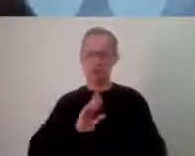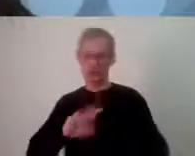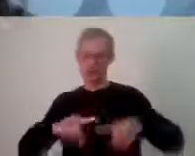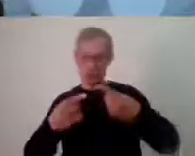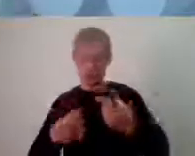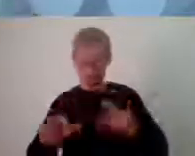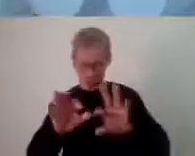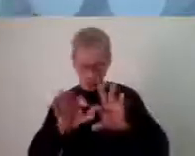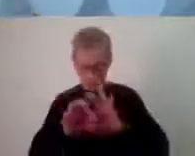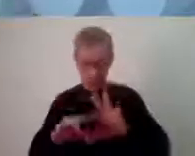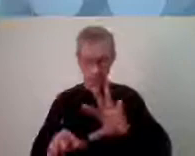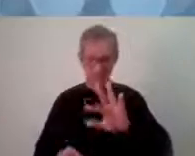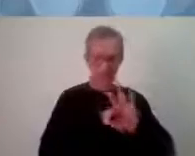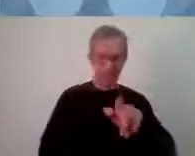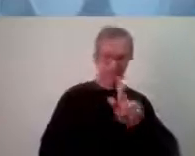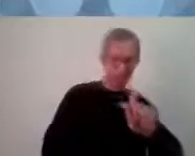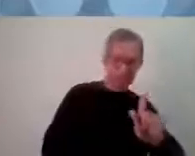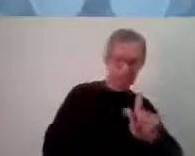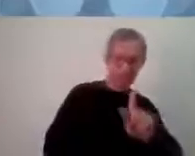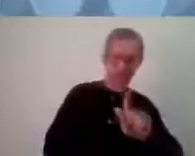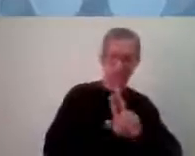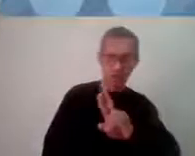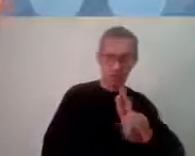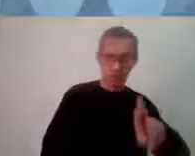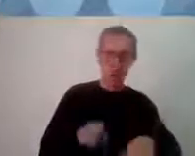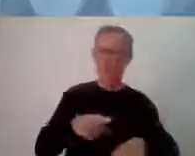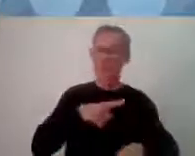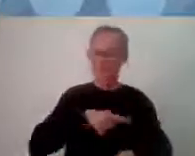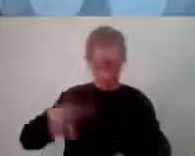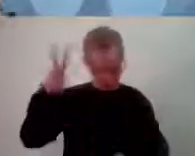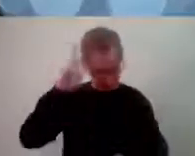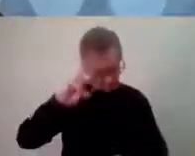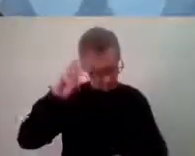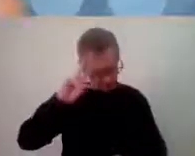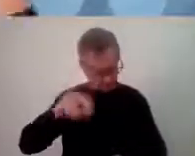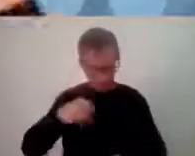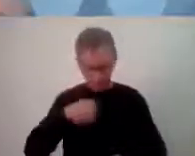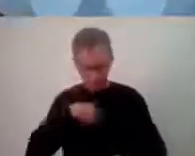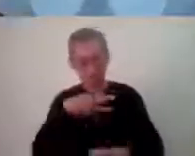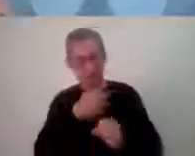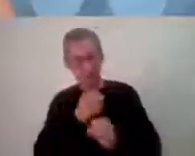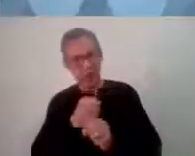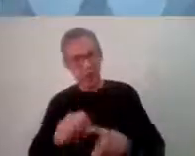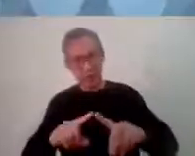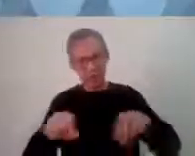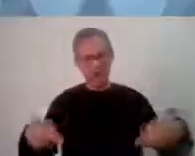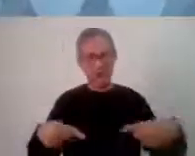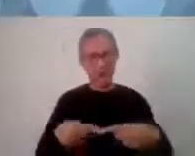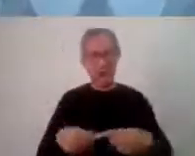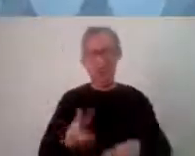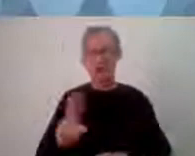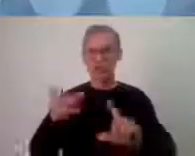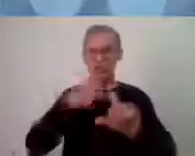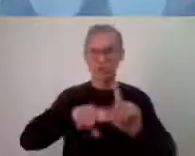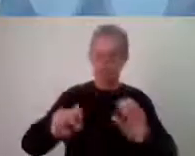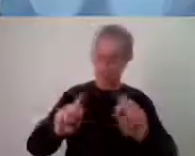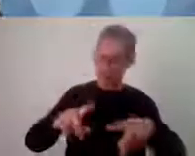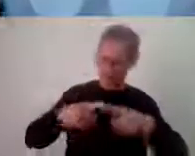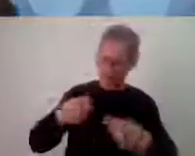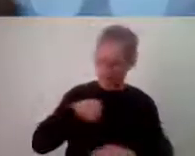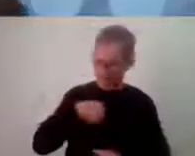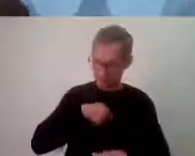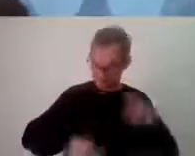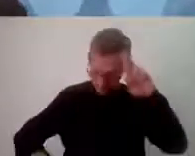apegue a f e g, a nomenclatura. O que você tem que lembrar? Tá, eu estou calculando a área entre duas curvas. Ok. Eu